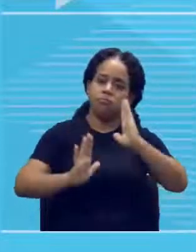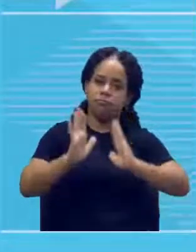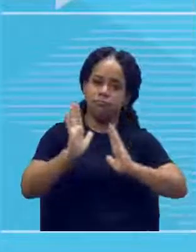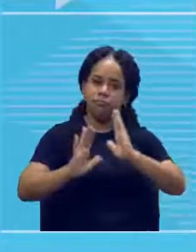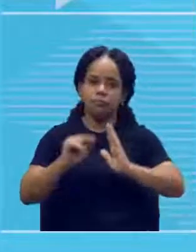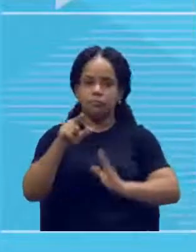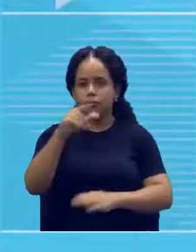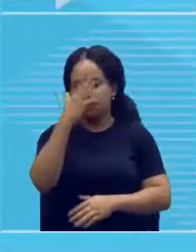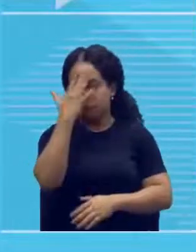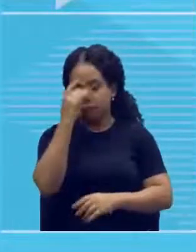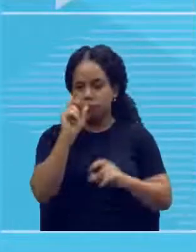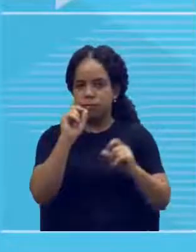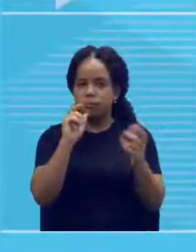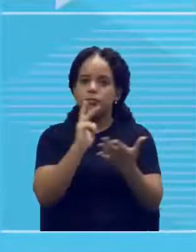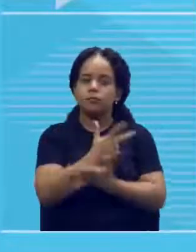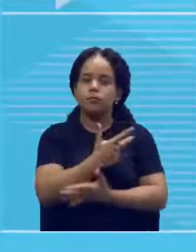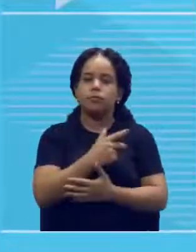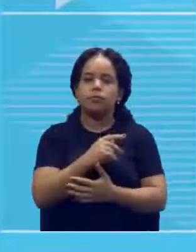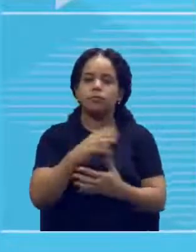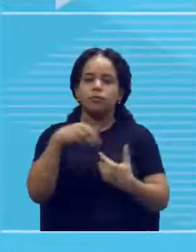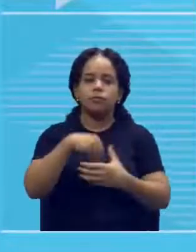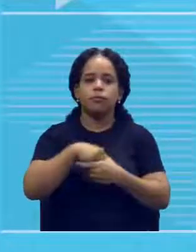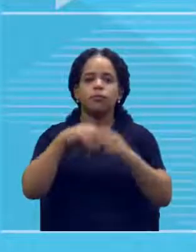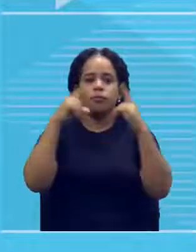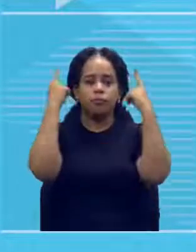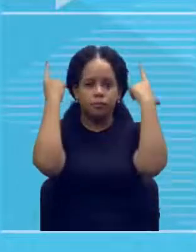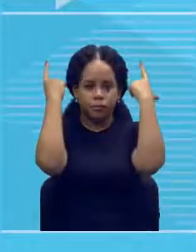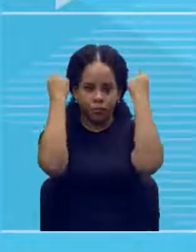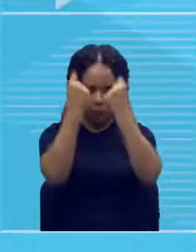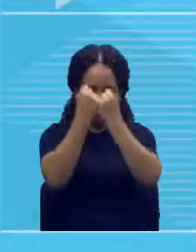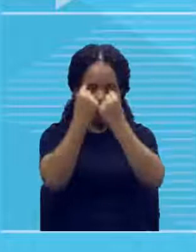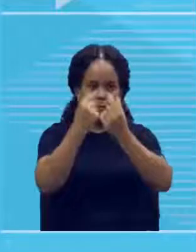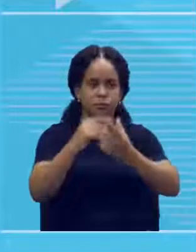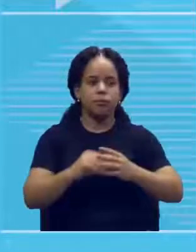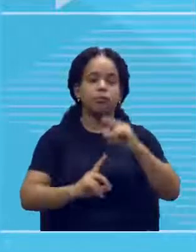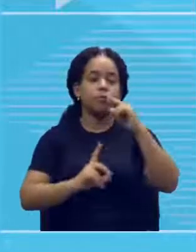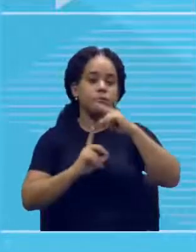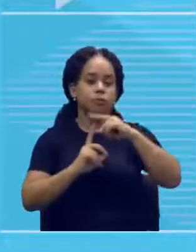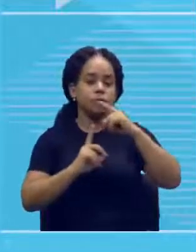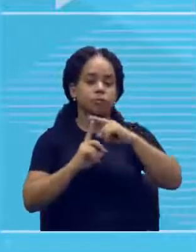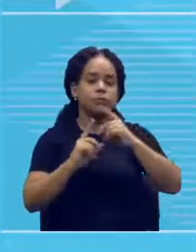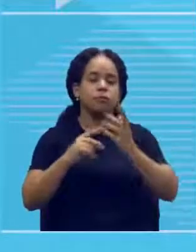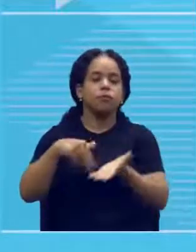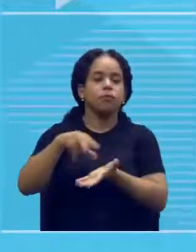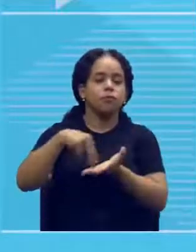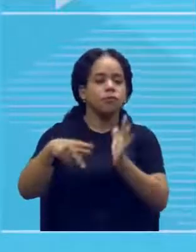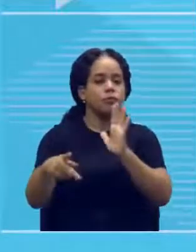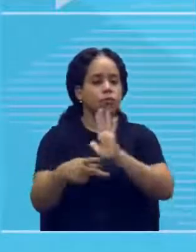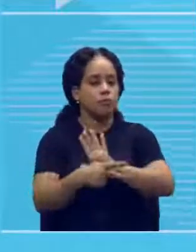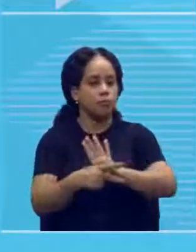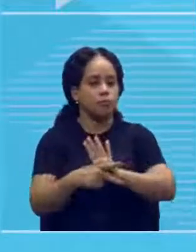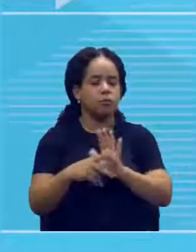vocês sabem o que é que acontece na Grécia? Que tipo de dança é tradicional da Grécia?